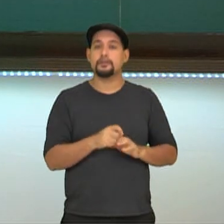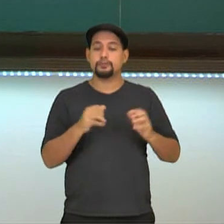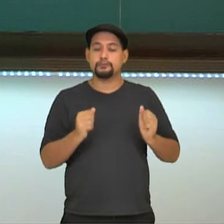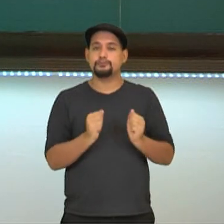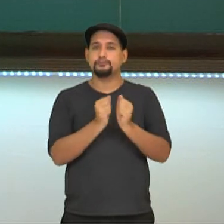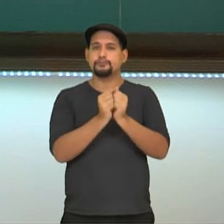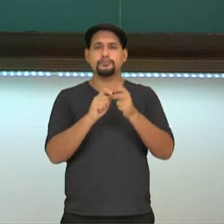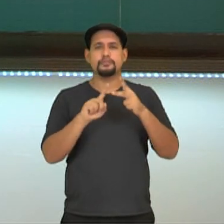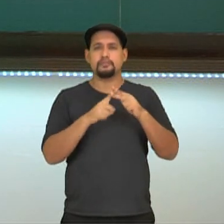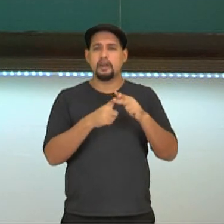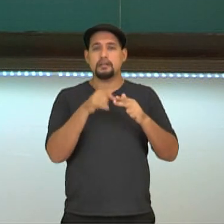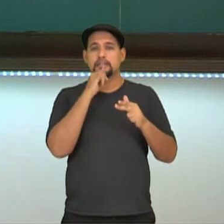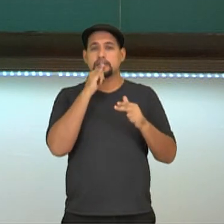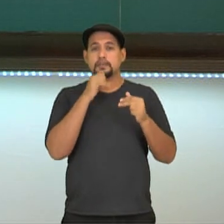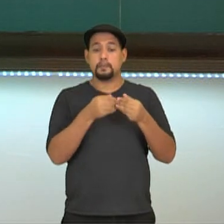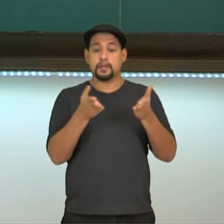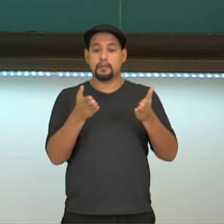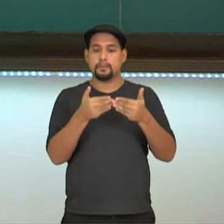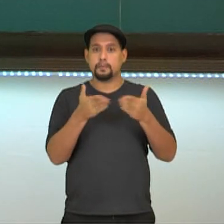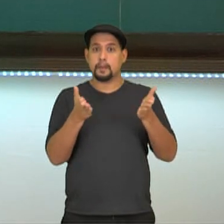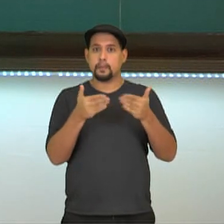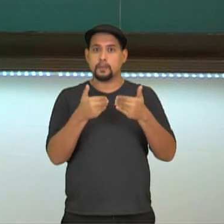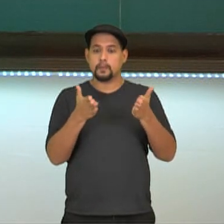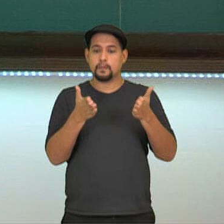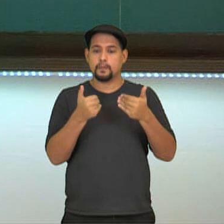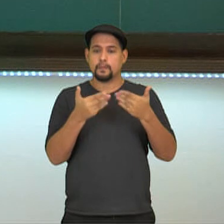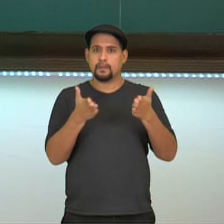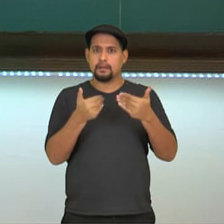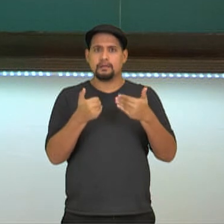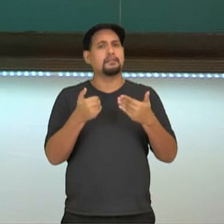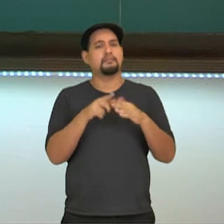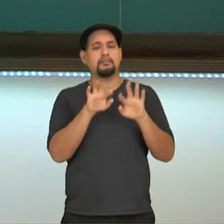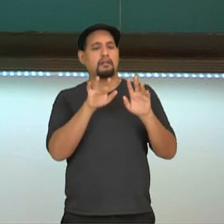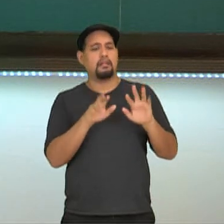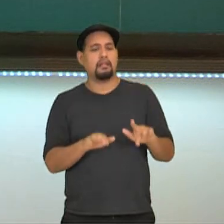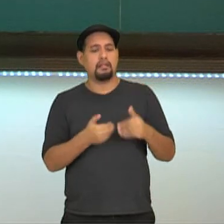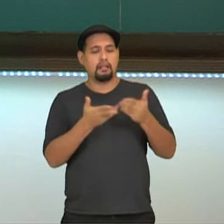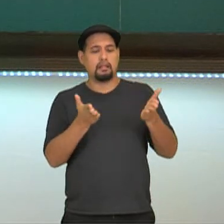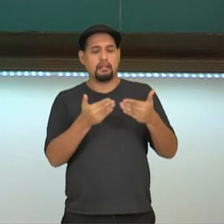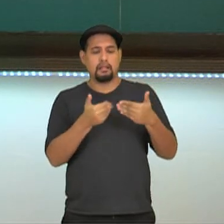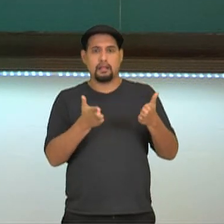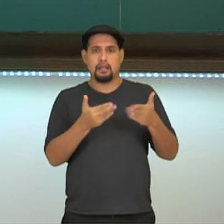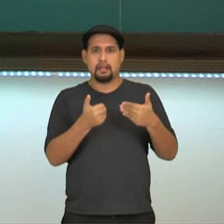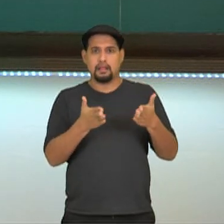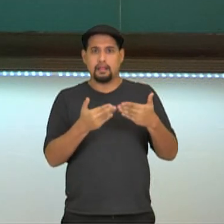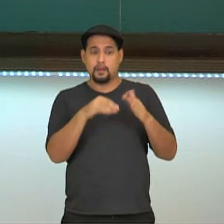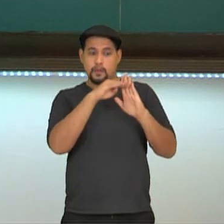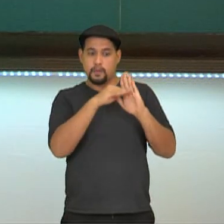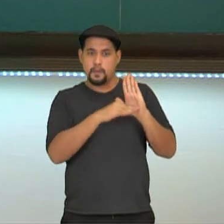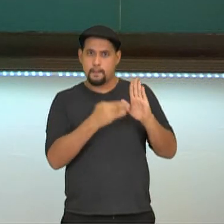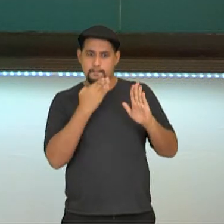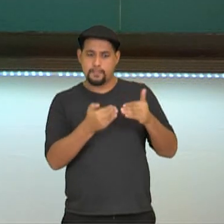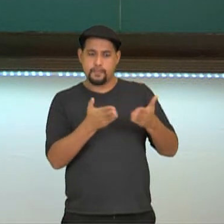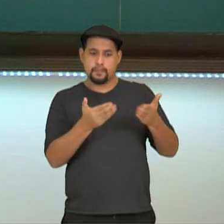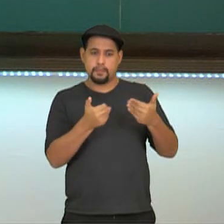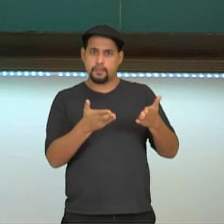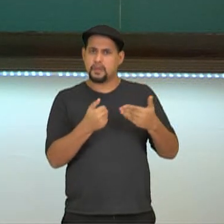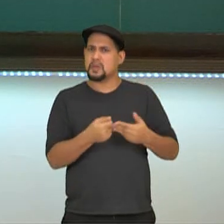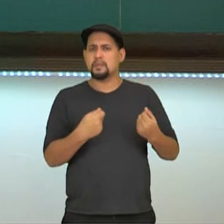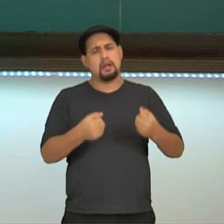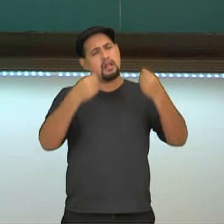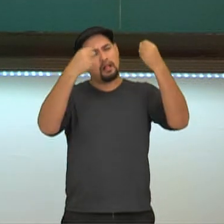de chaves que abrem e fecham automaticamente, conforme o programa manda. Então eu poderia descrever um computador